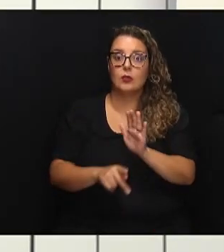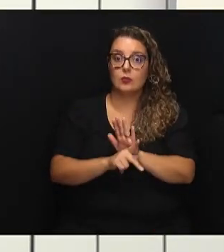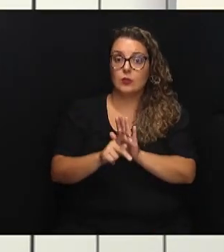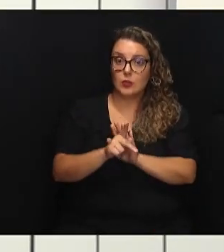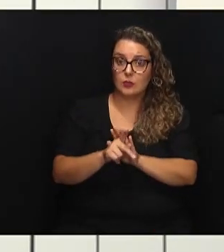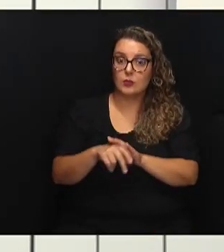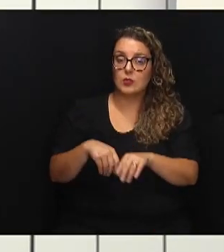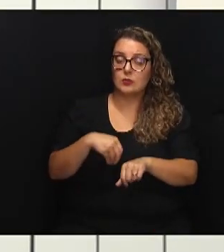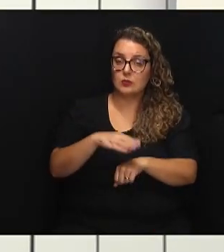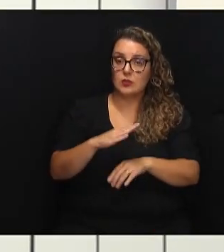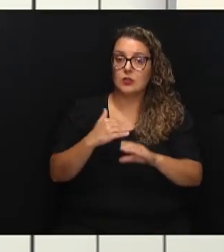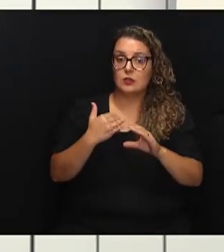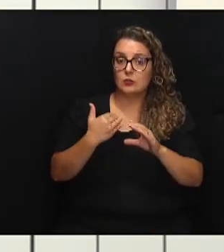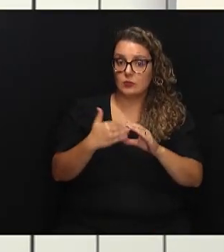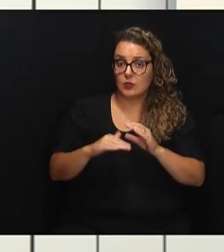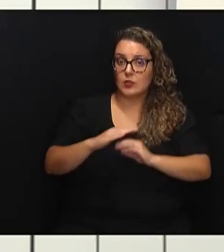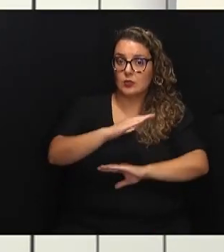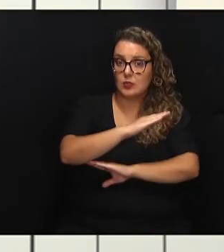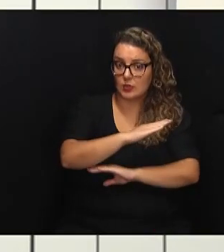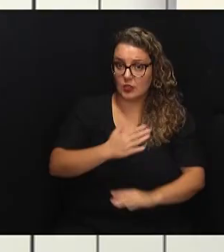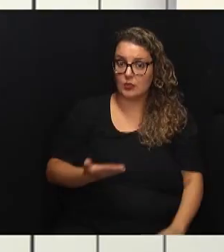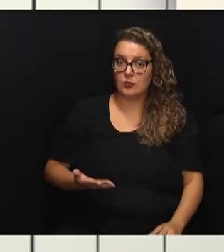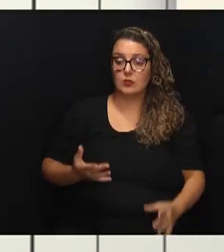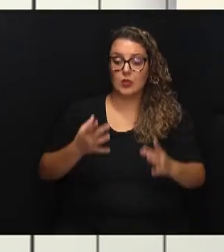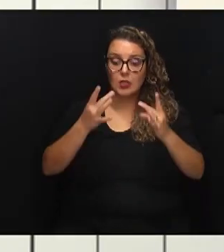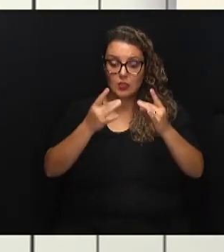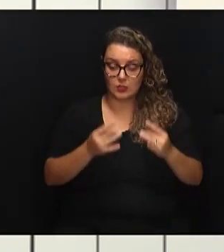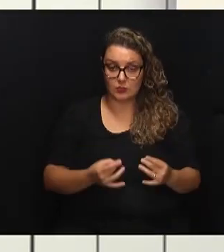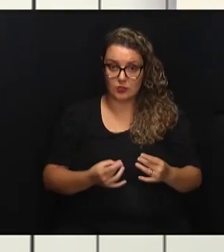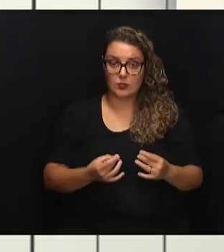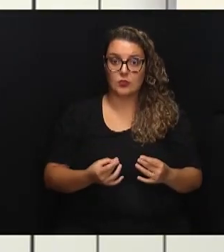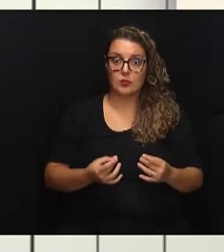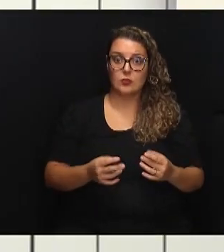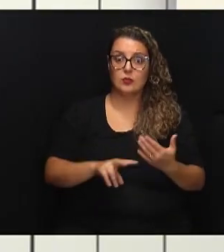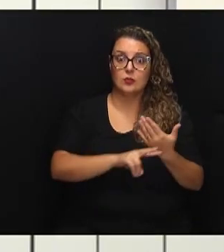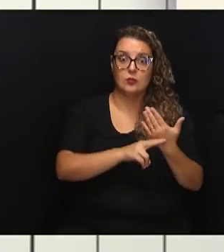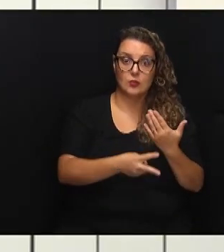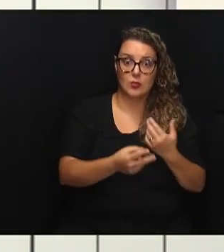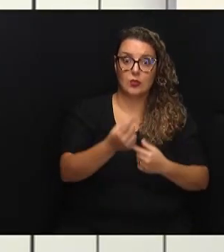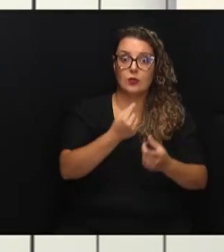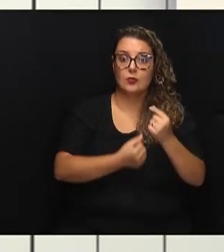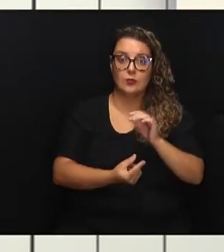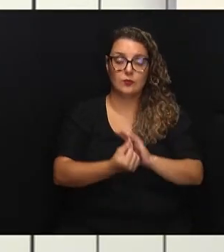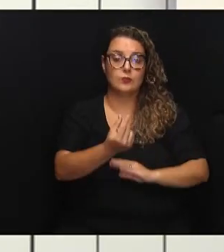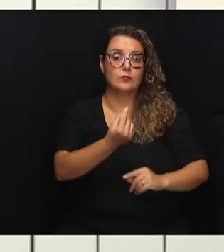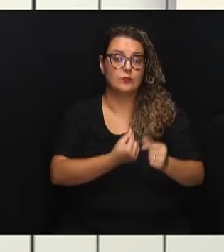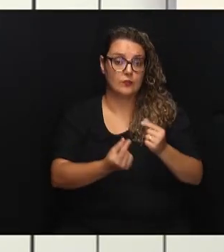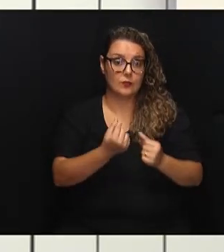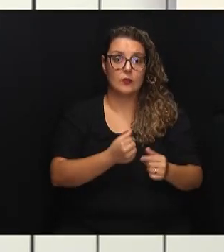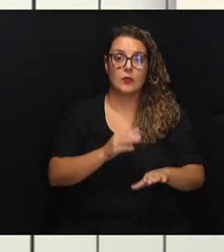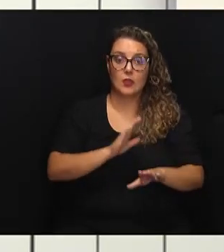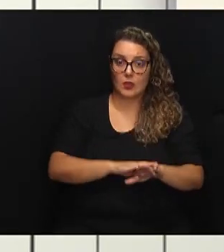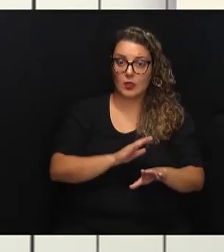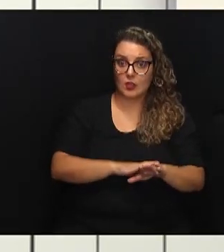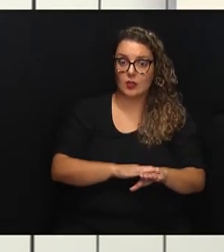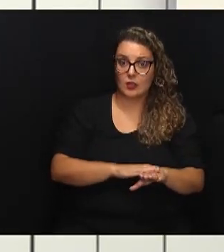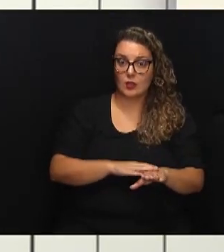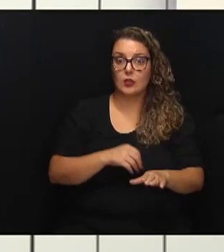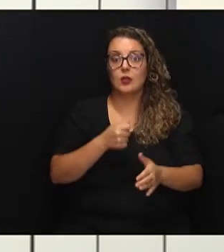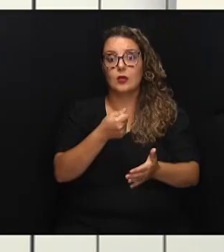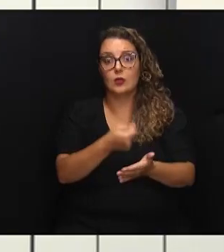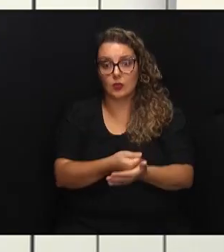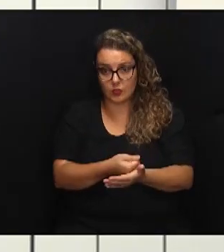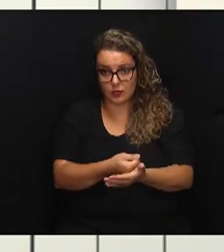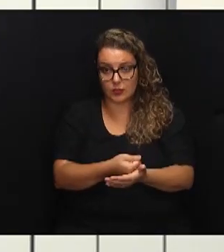à Câmara inclui estimativa detalhada sobre o impacto orçamentário financeiro da medida, garantindo aí a